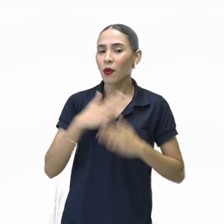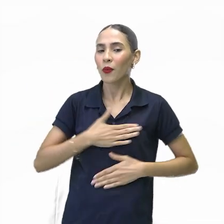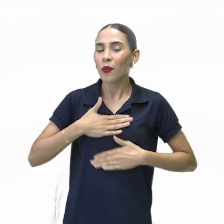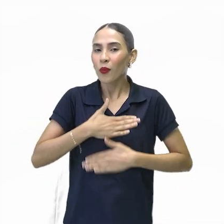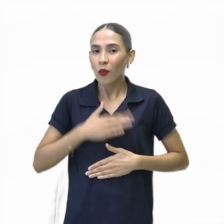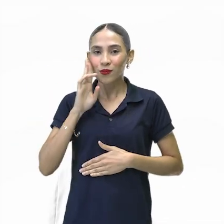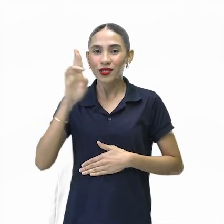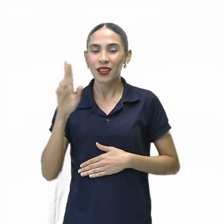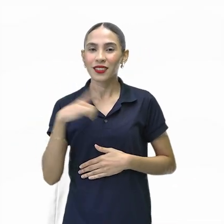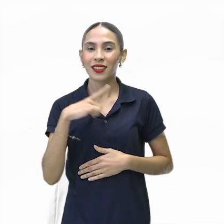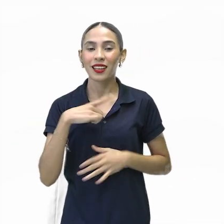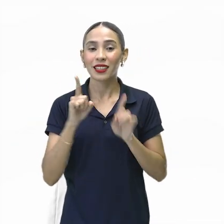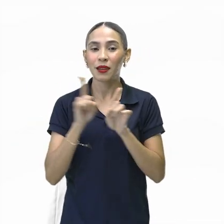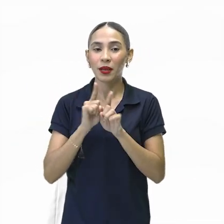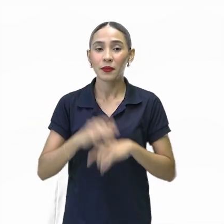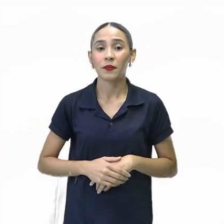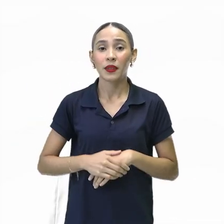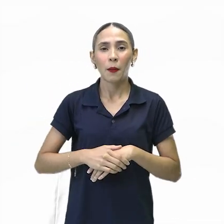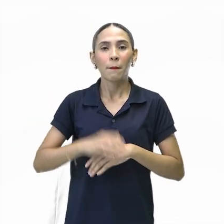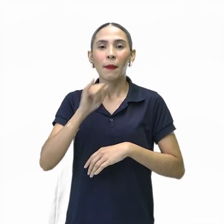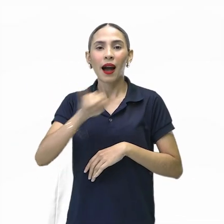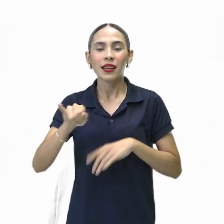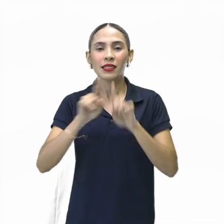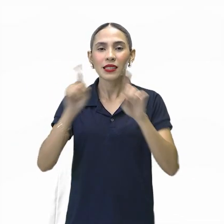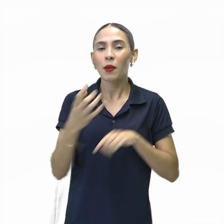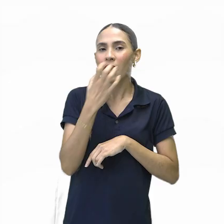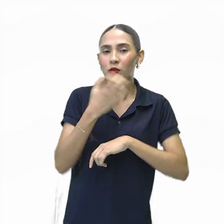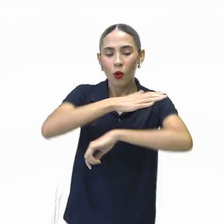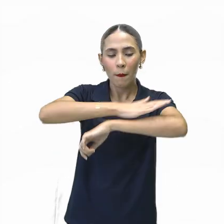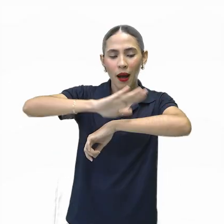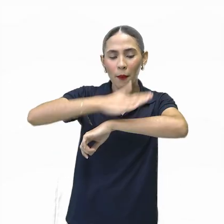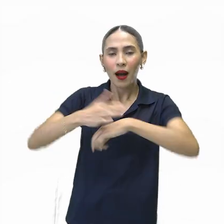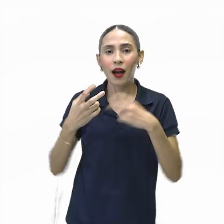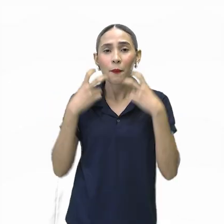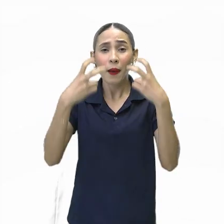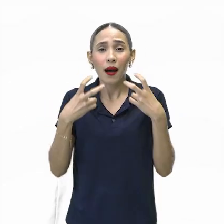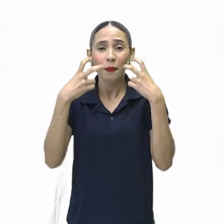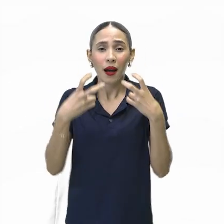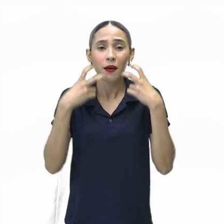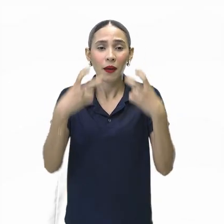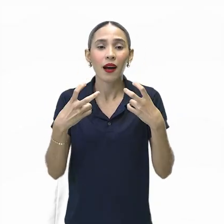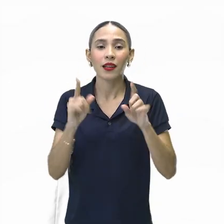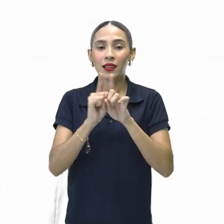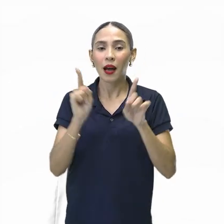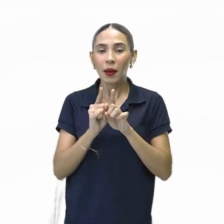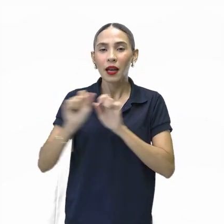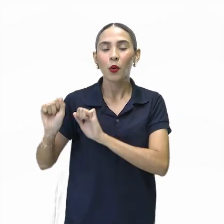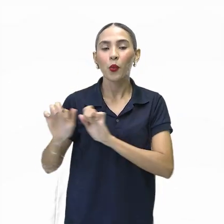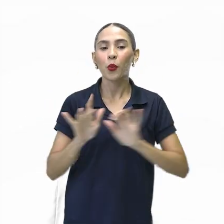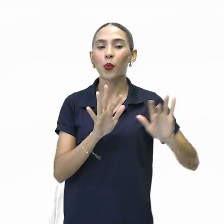gosto que o dono tem, e no pelo do cachorro, se é melhor gritar socorro, e na cinza